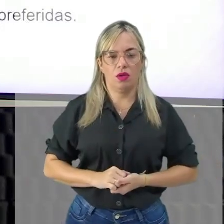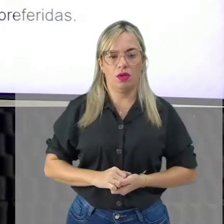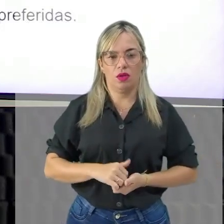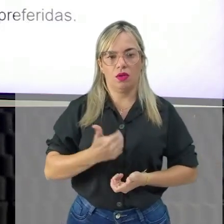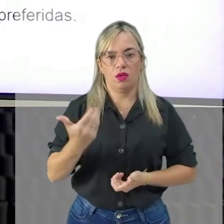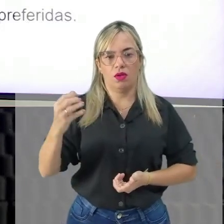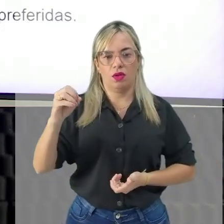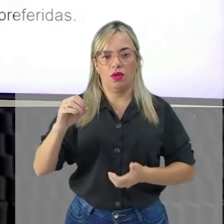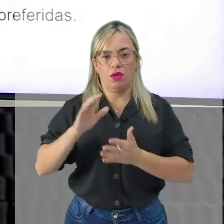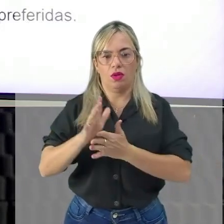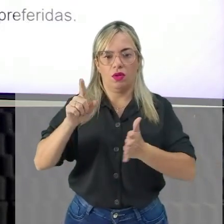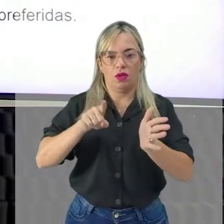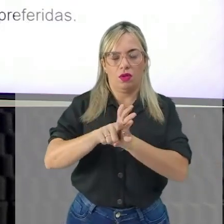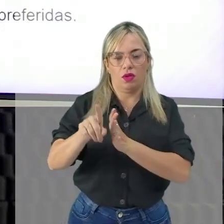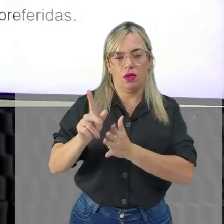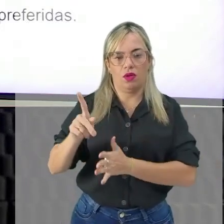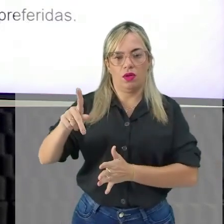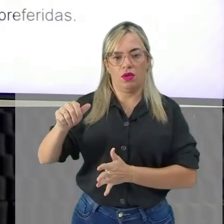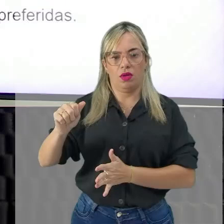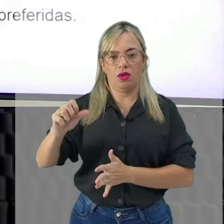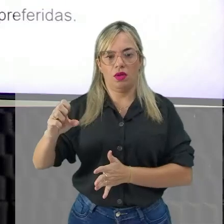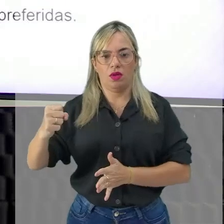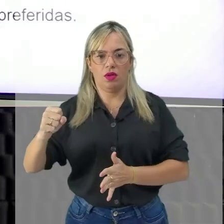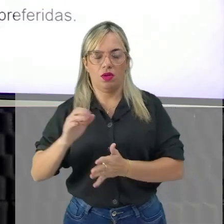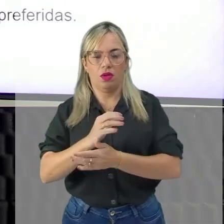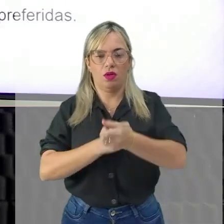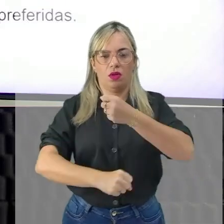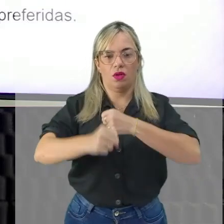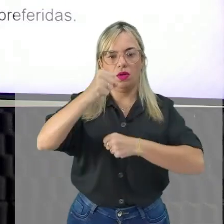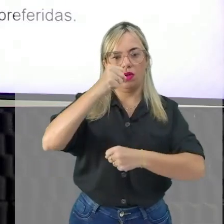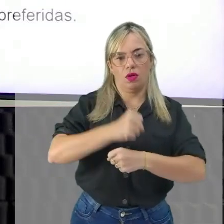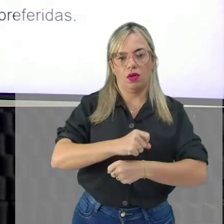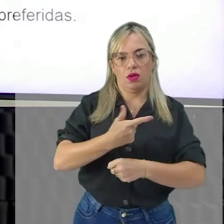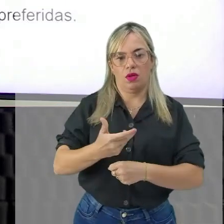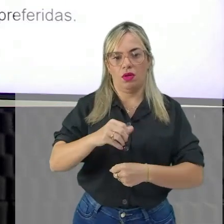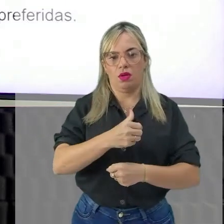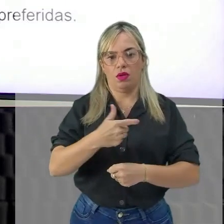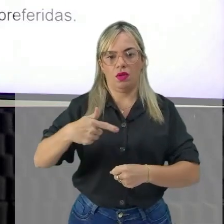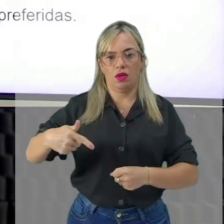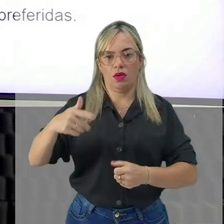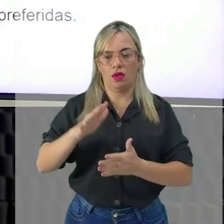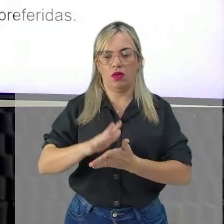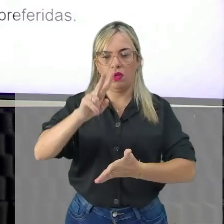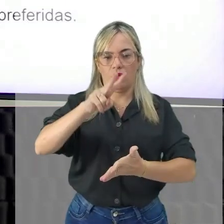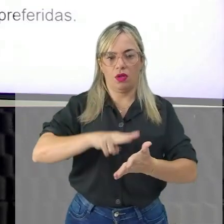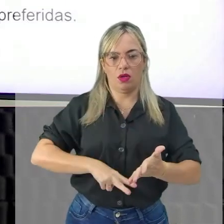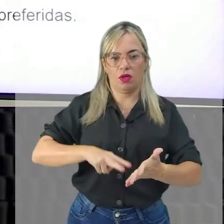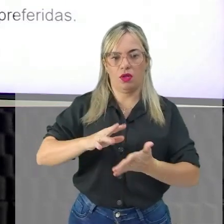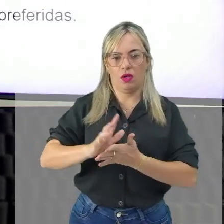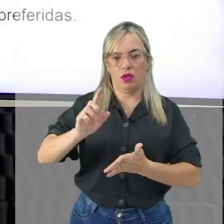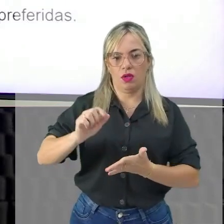Questão 10, Paz, 2017, diz assim, leia